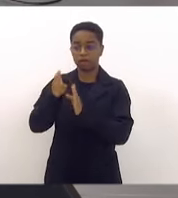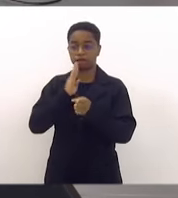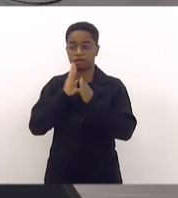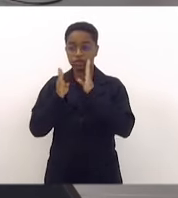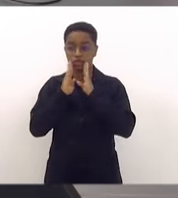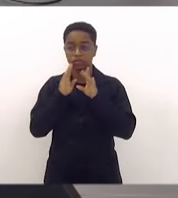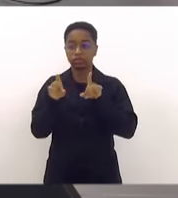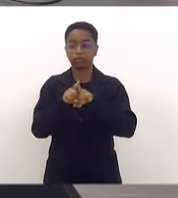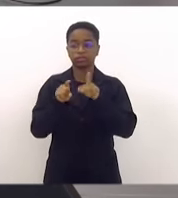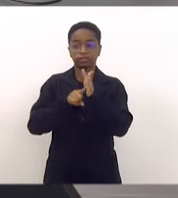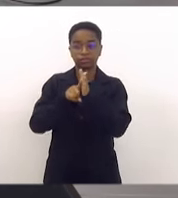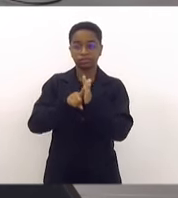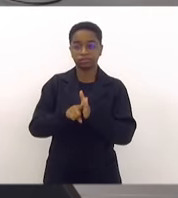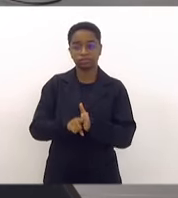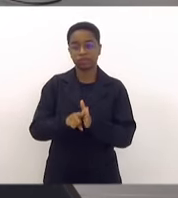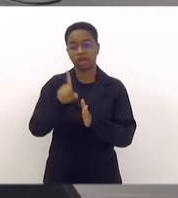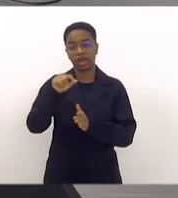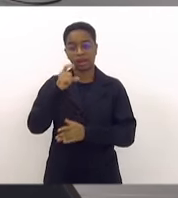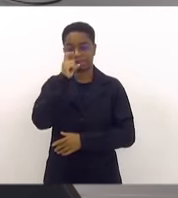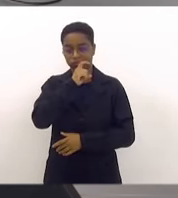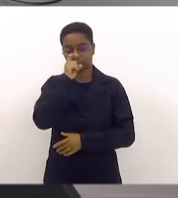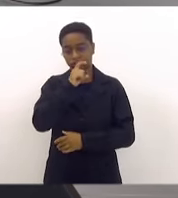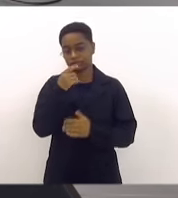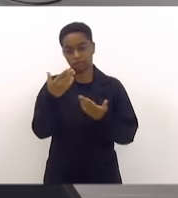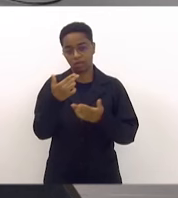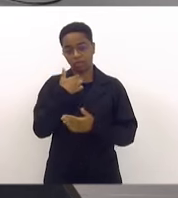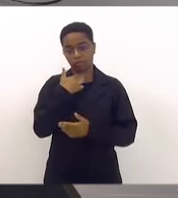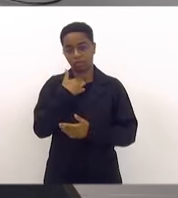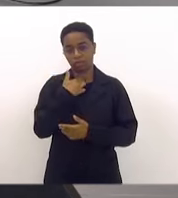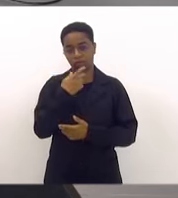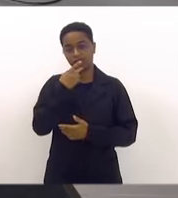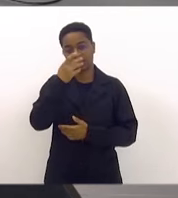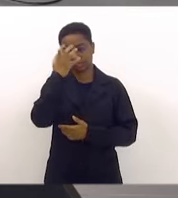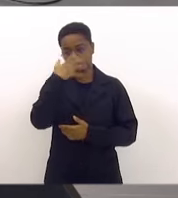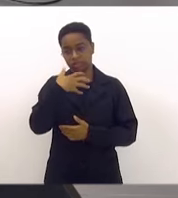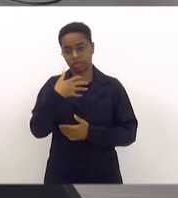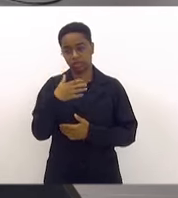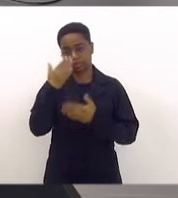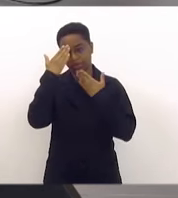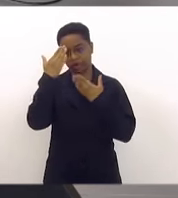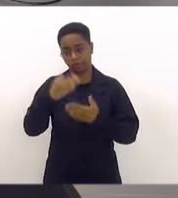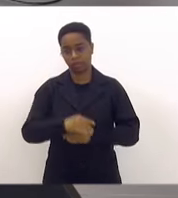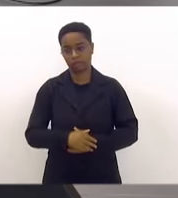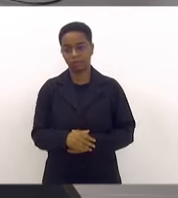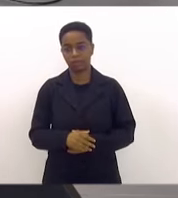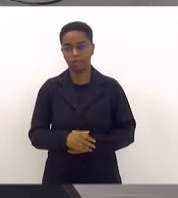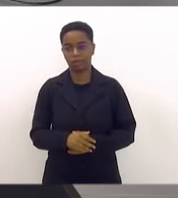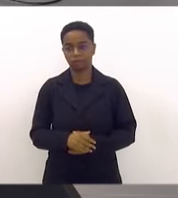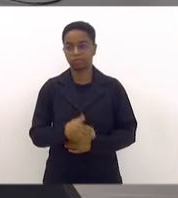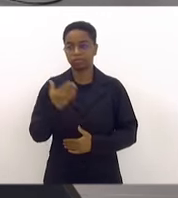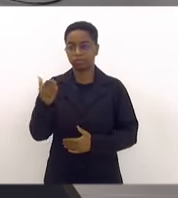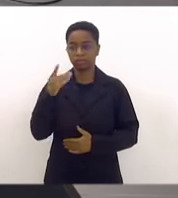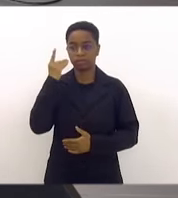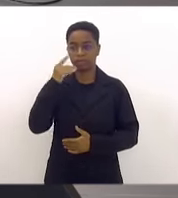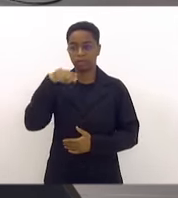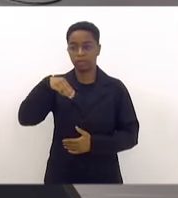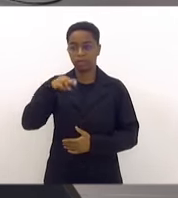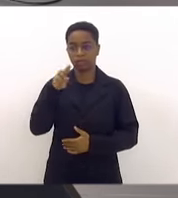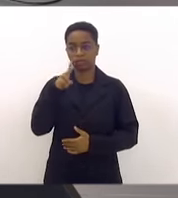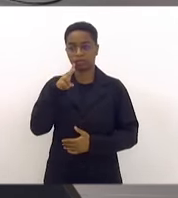faz toda a investigação é a caricatura né isso não pode ser levado a sério muito obrigado deputado munir Neto por